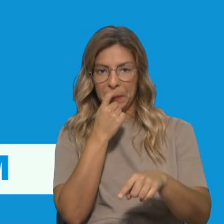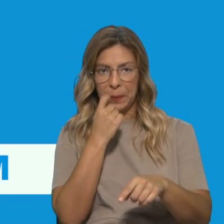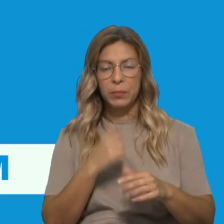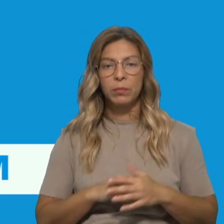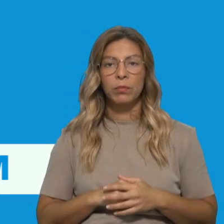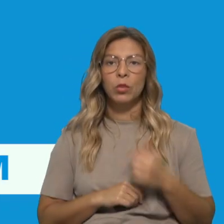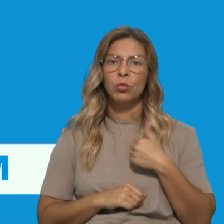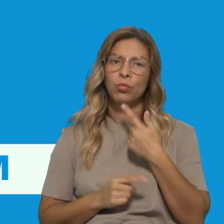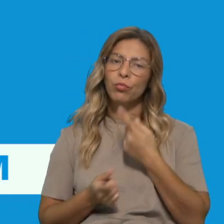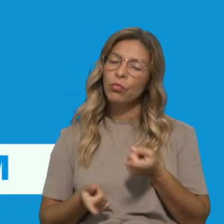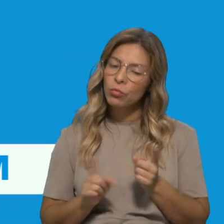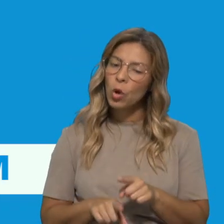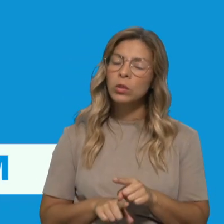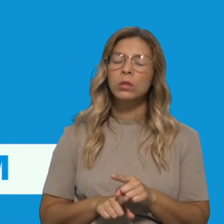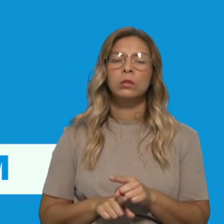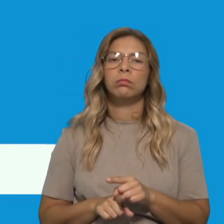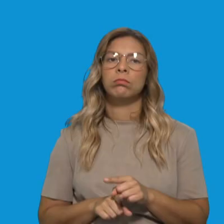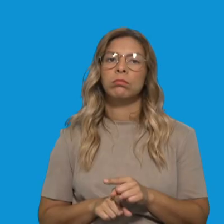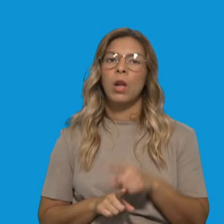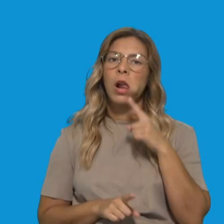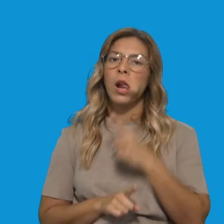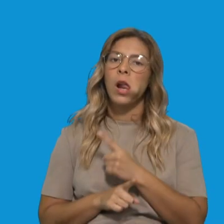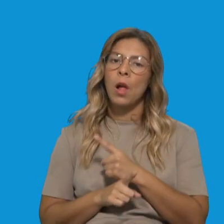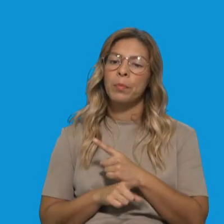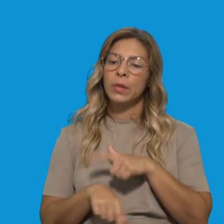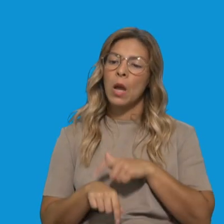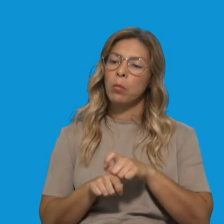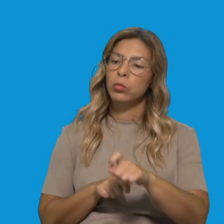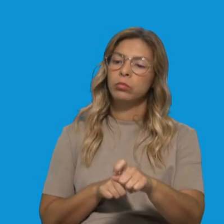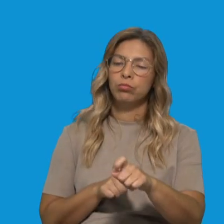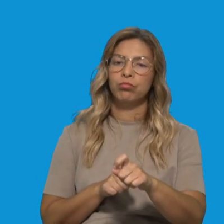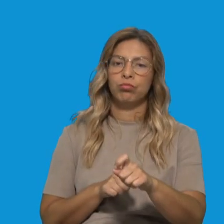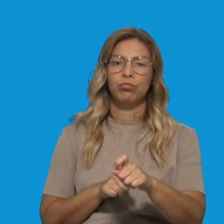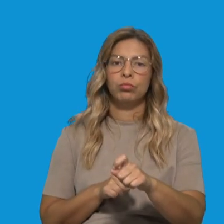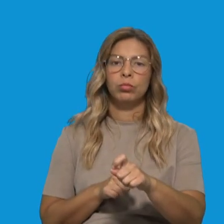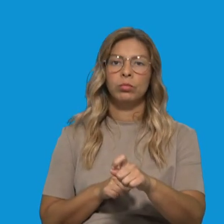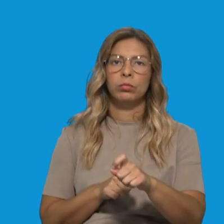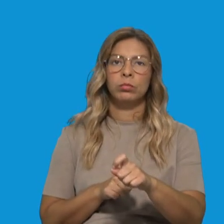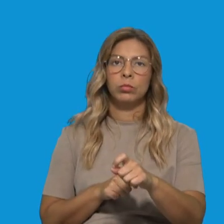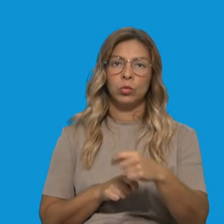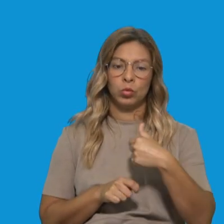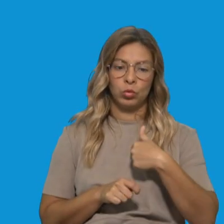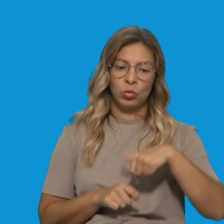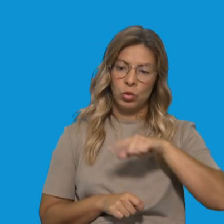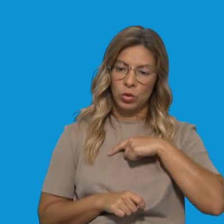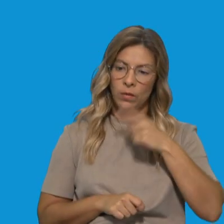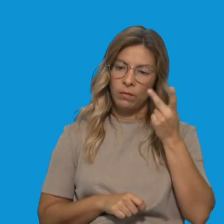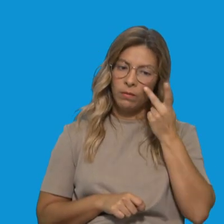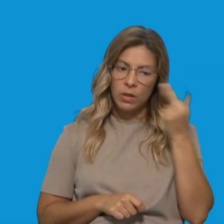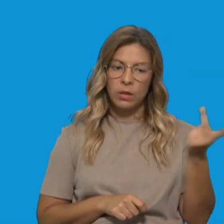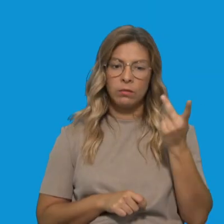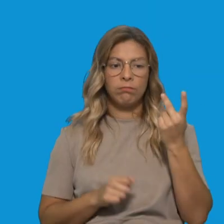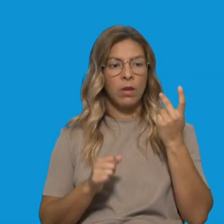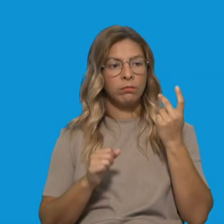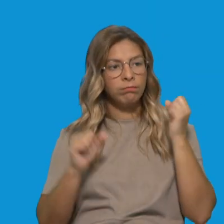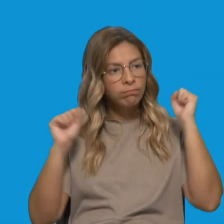regressamos àquilo que normalmente chamamos o tempo comum depois de viver e celebrar os